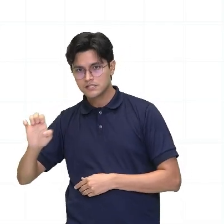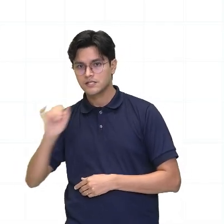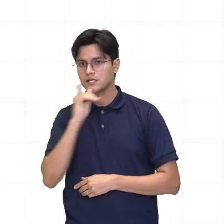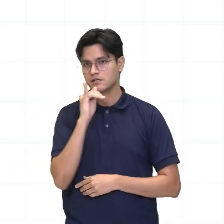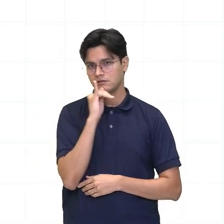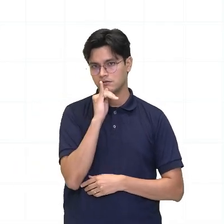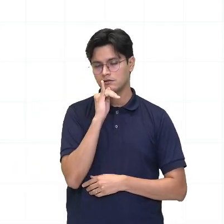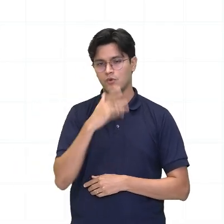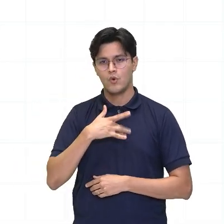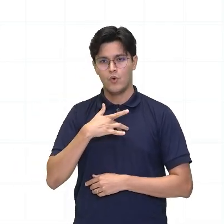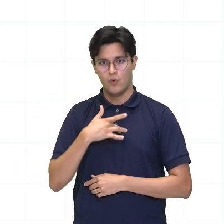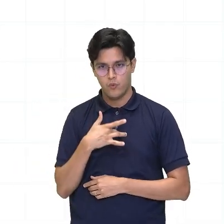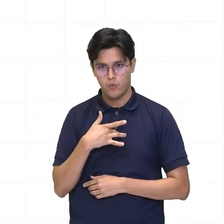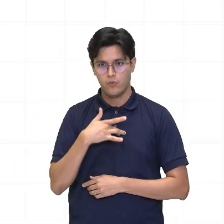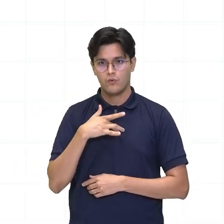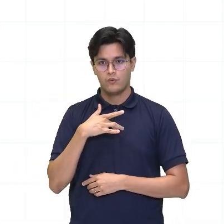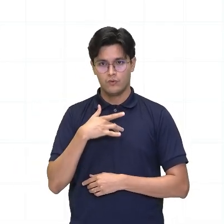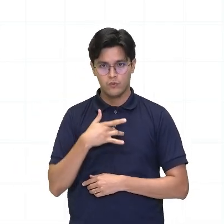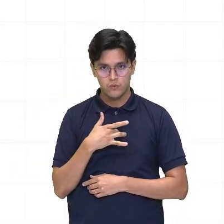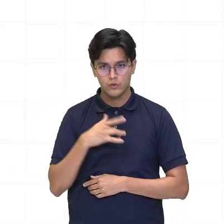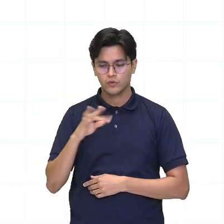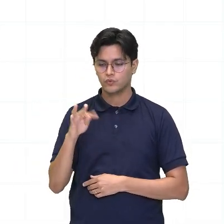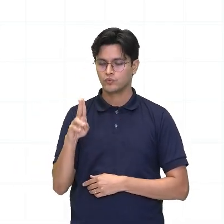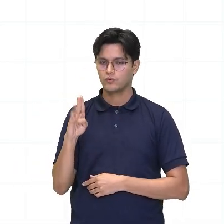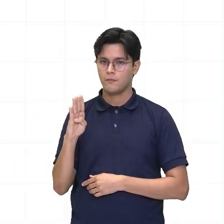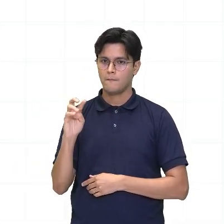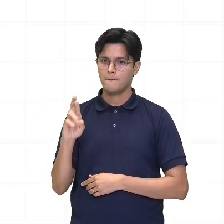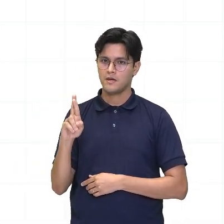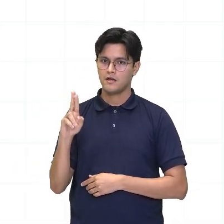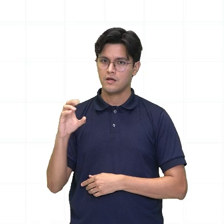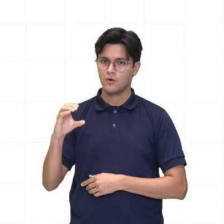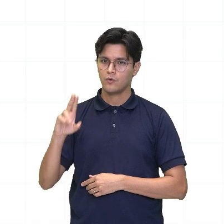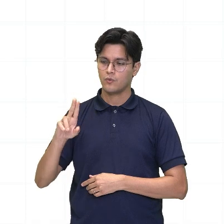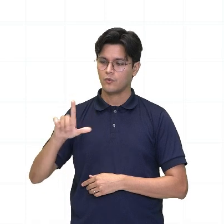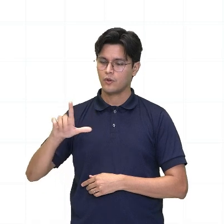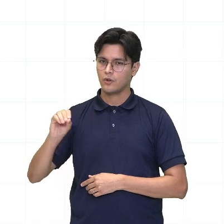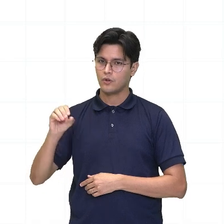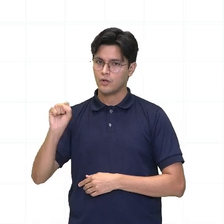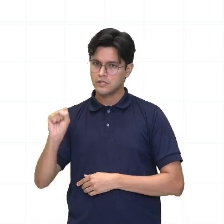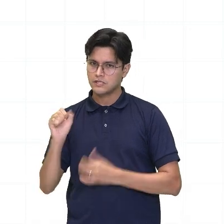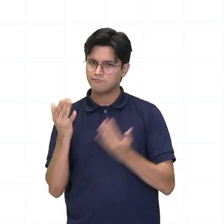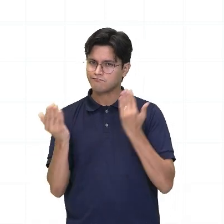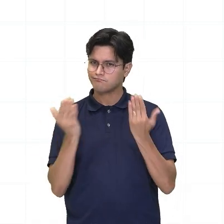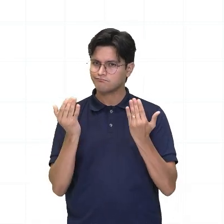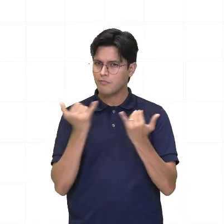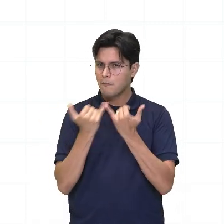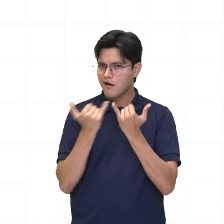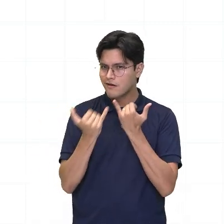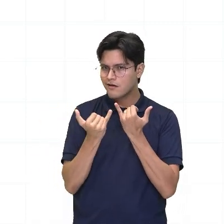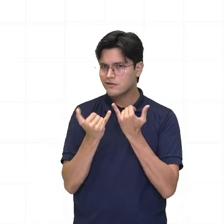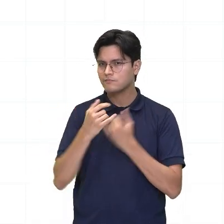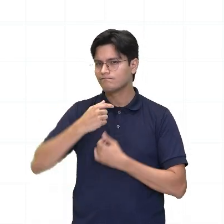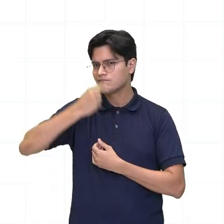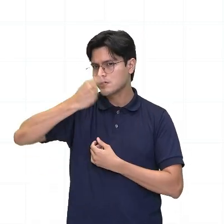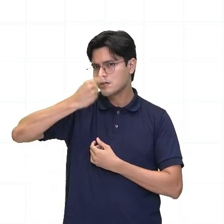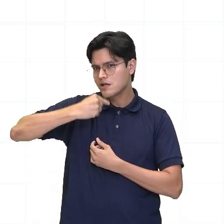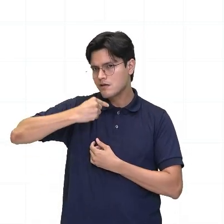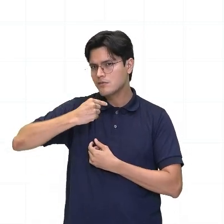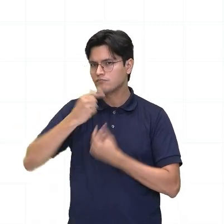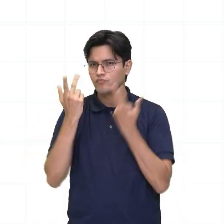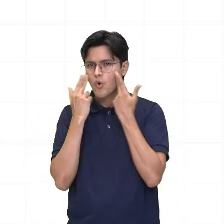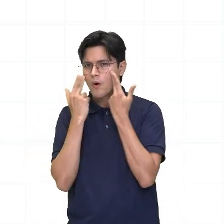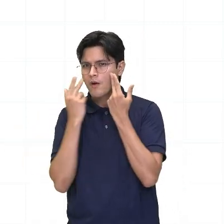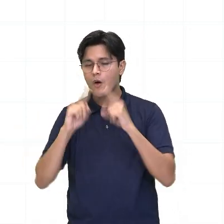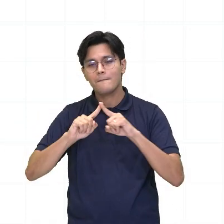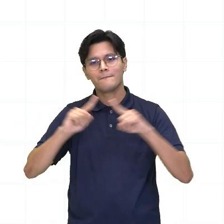saúde para a pessoa que inicialmente vai pensar que está com uma gripe comum, mas aquela tosse vai se estendendo por mais tempo, né?